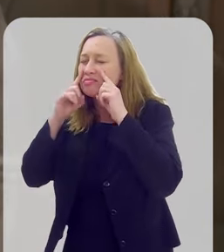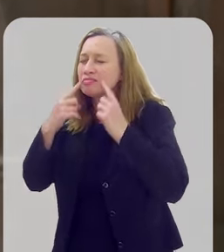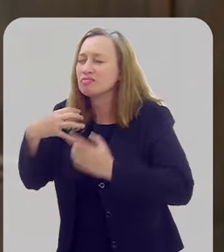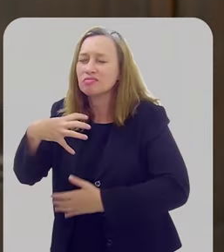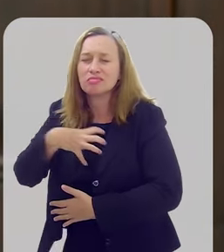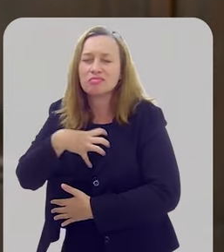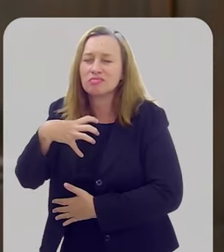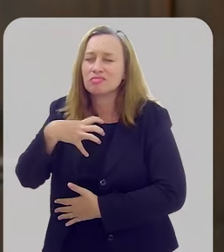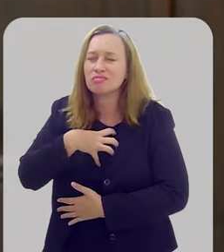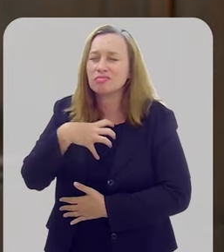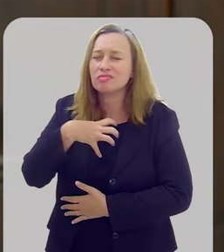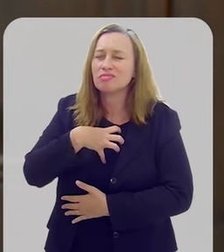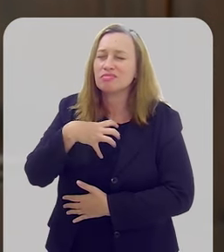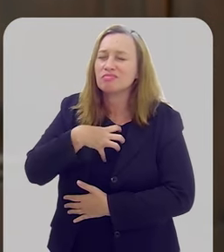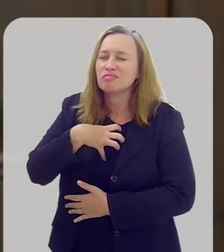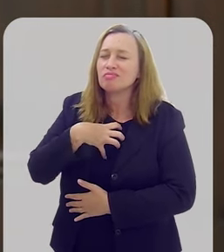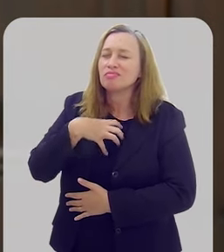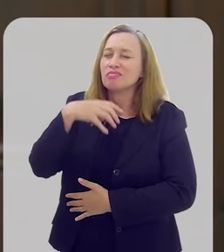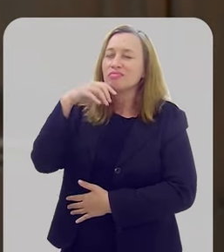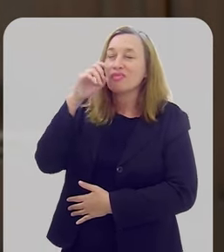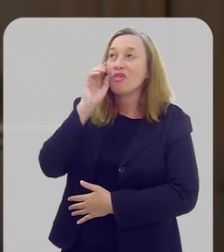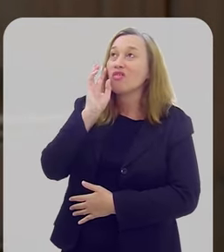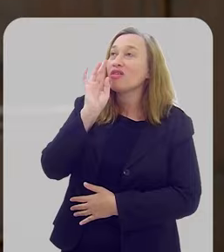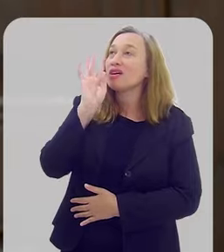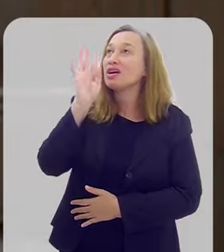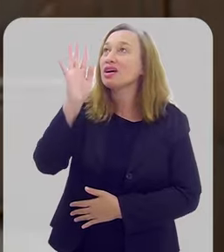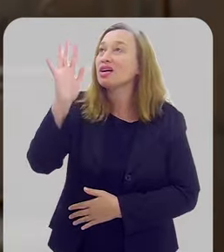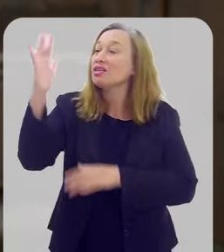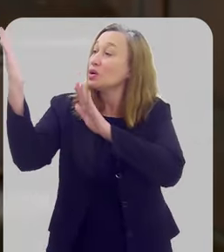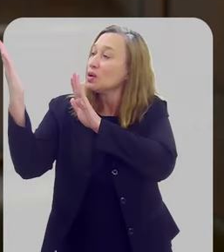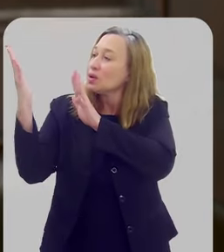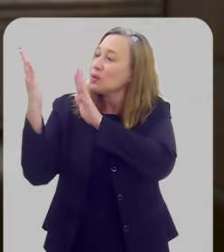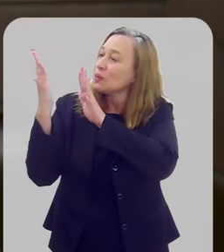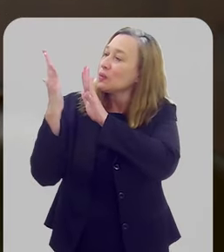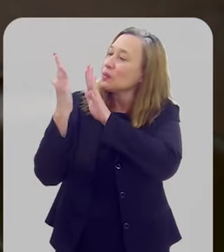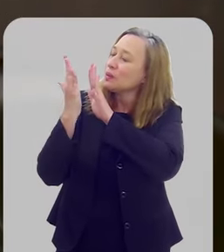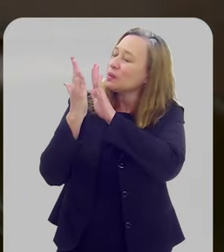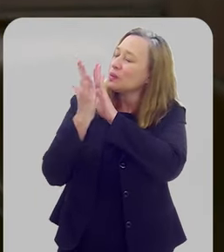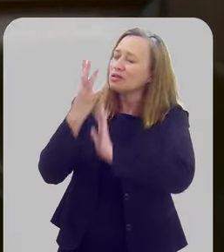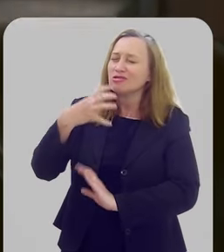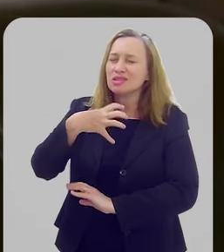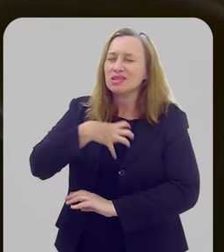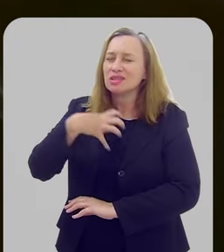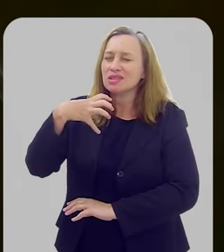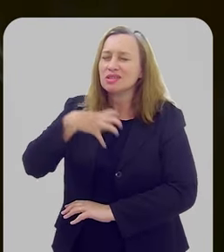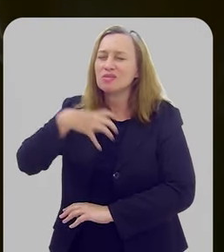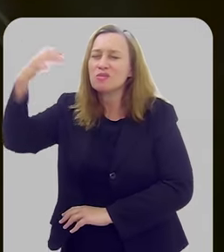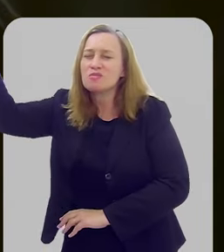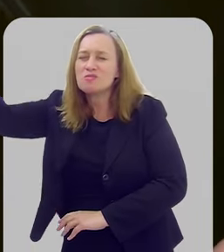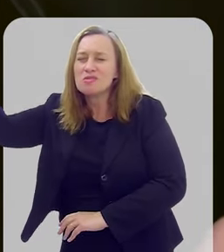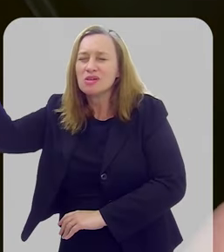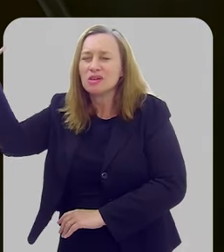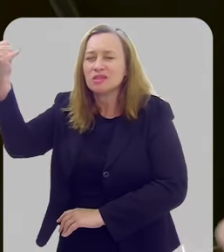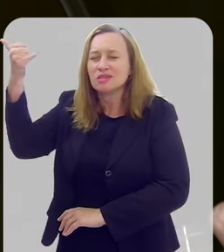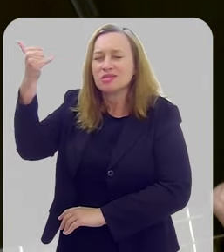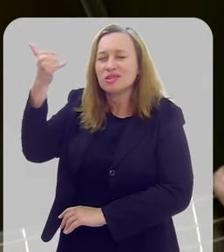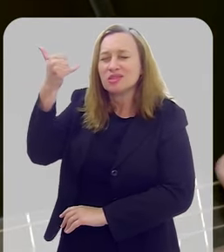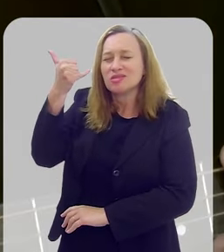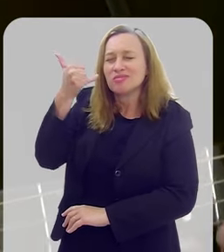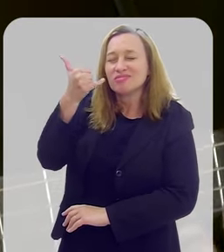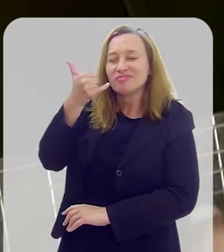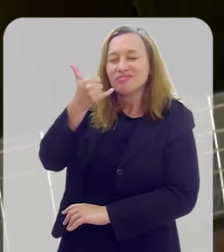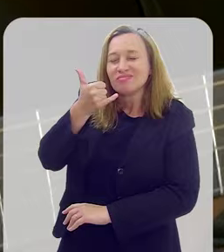lágrimas contemplar teu rosto ouvir tua doce